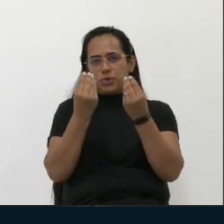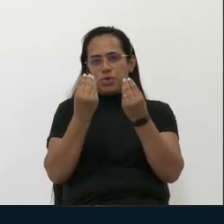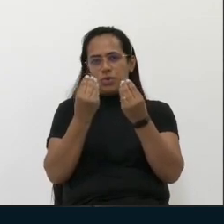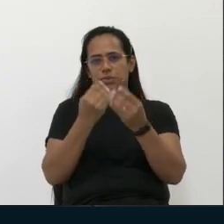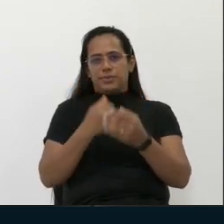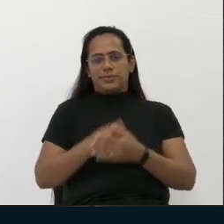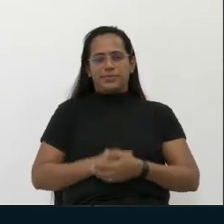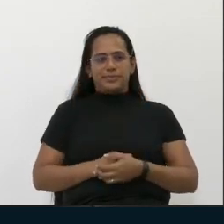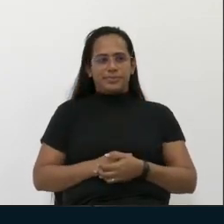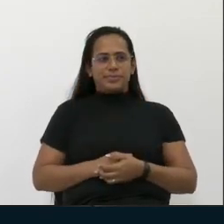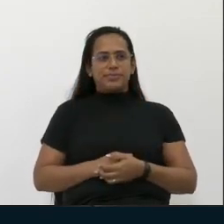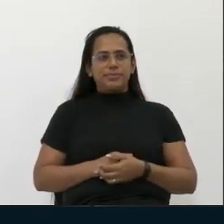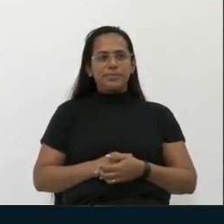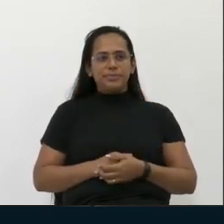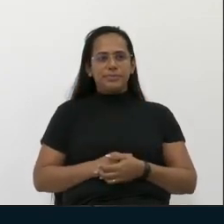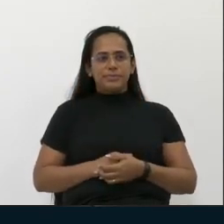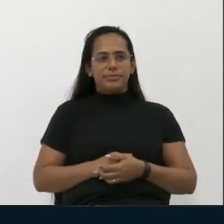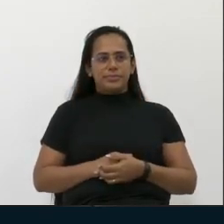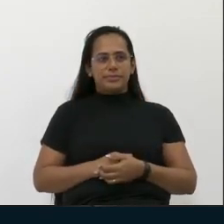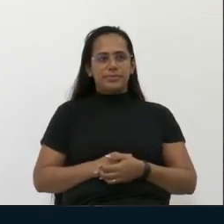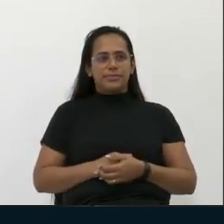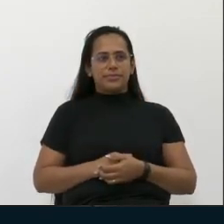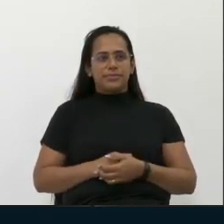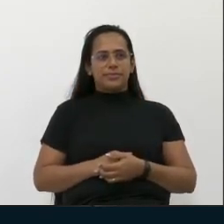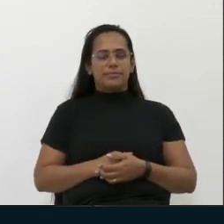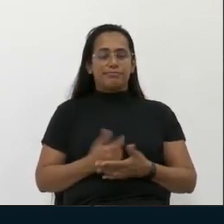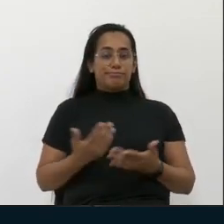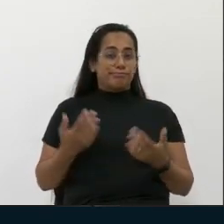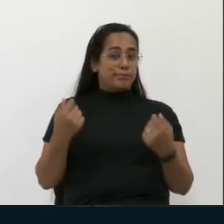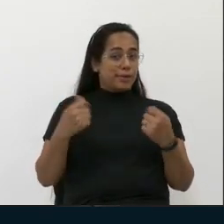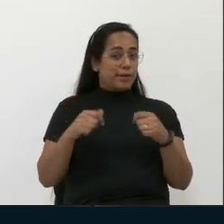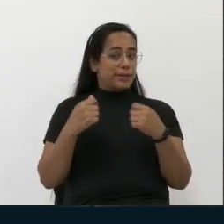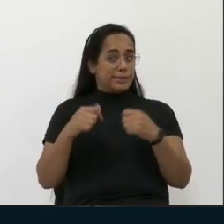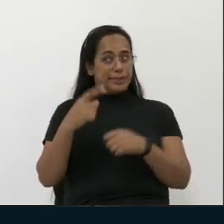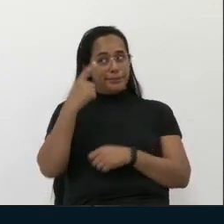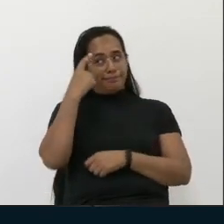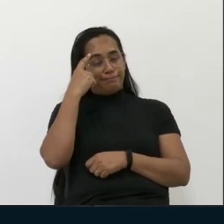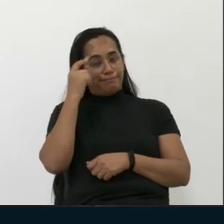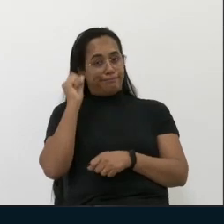e colocar na internet. Então, vocês têm que parar com isso, né? Então,